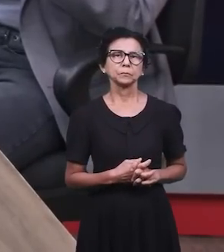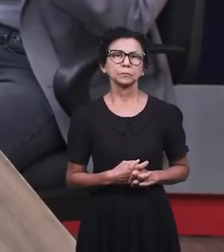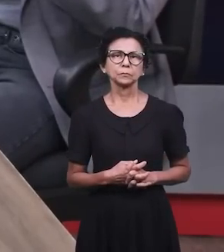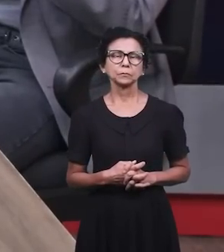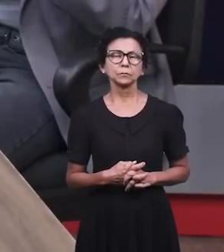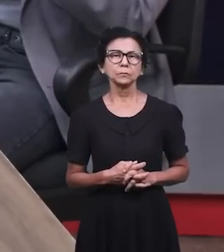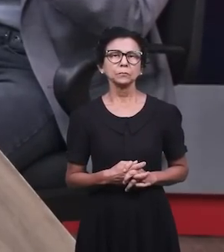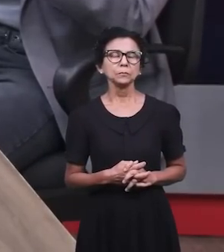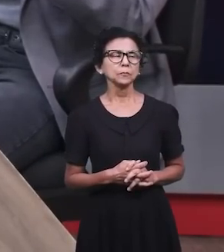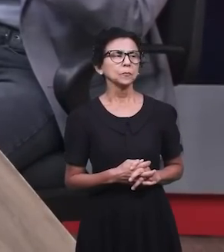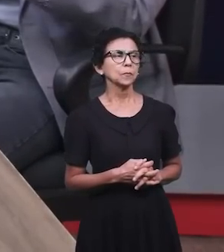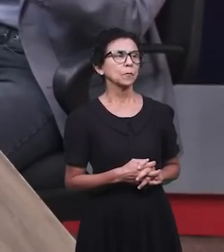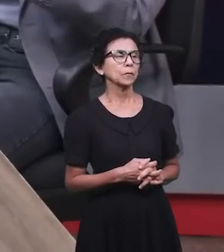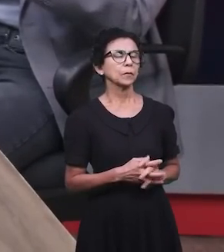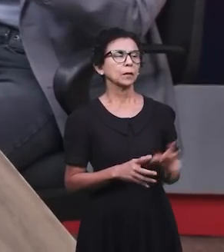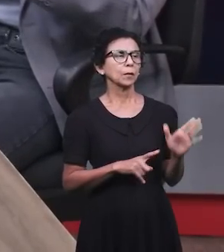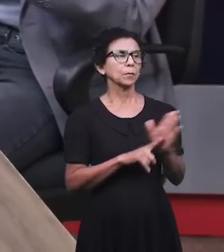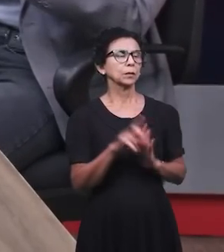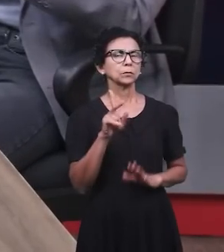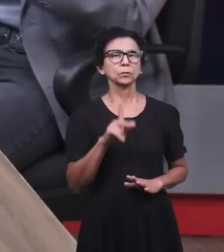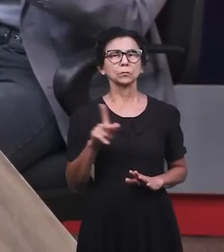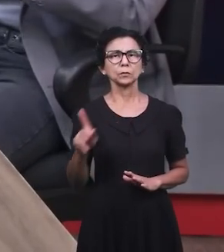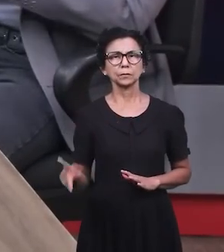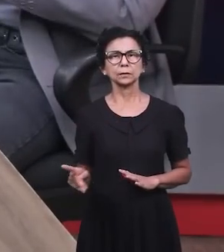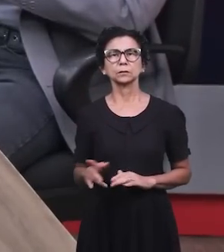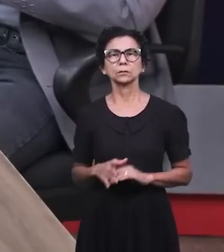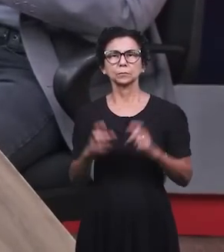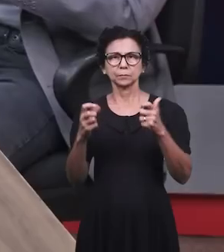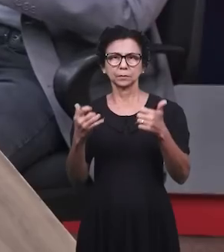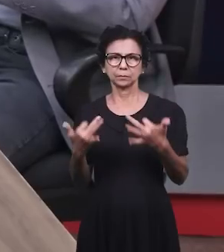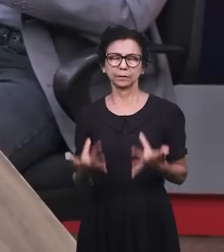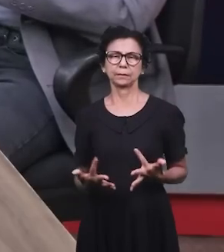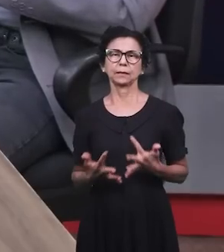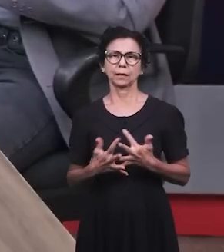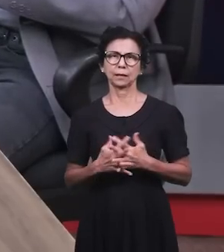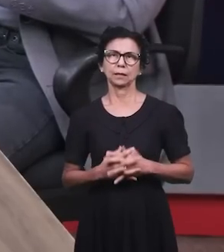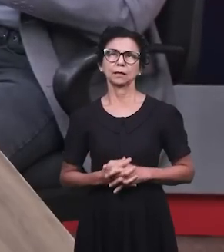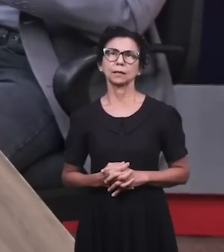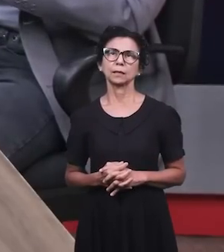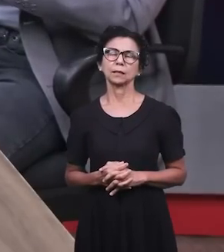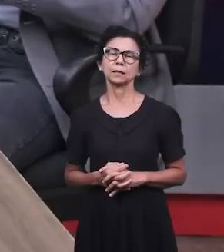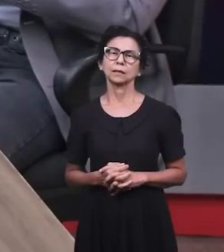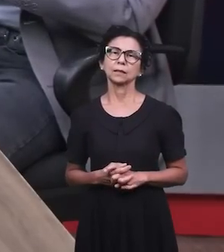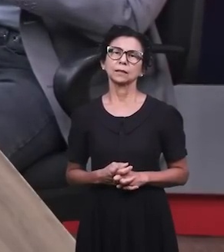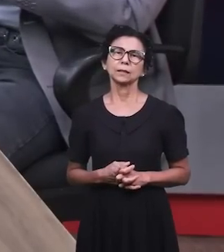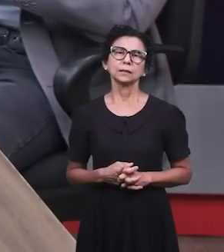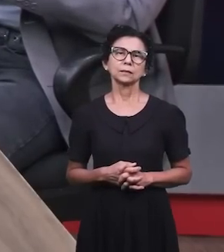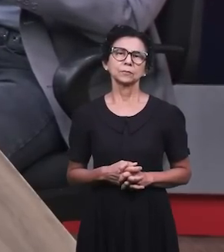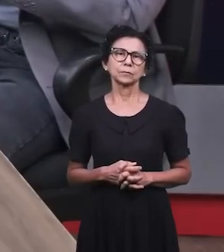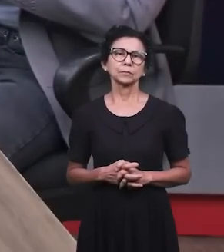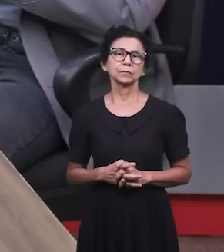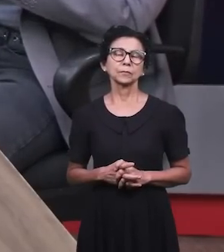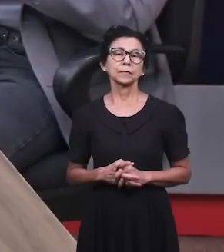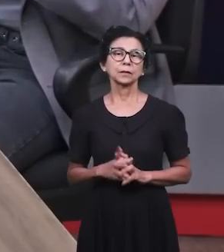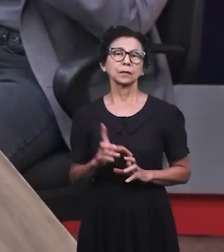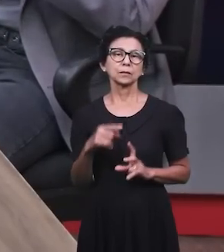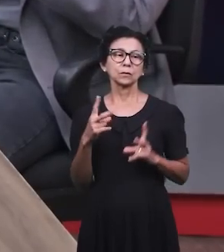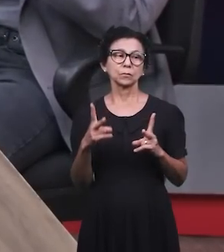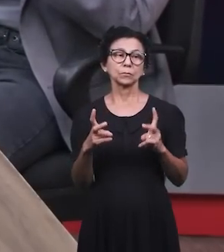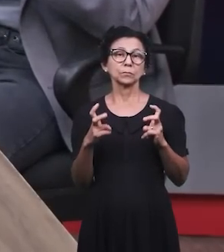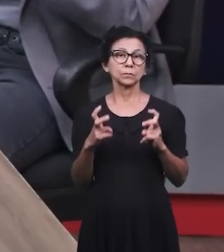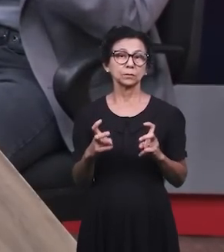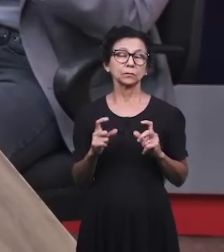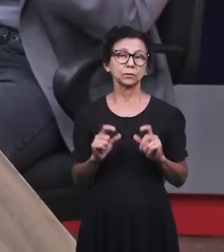uma aplicação da palavra de forma prática, né? Daquilo que nós aprendemos, nós podemos observar, né? Já foi falado, a